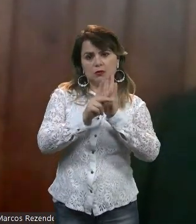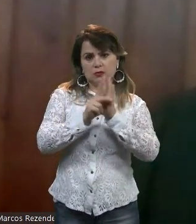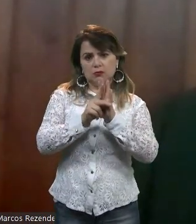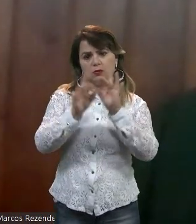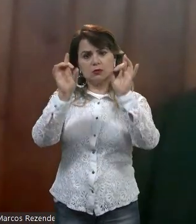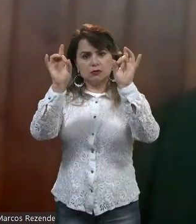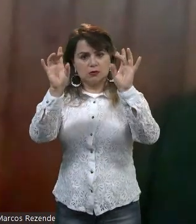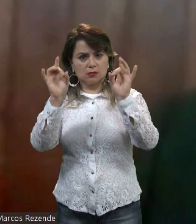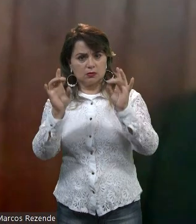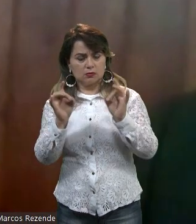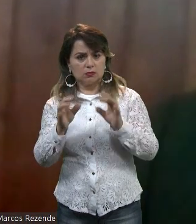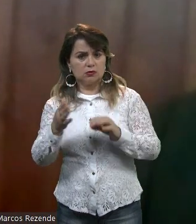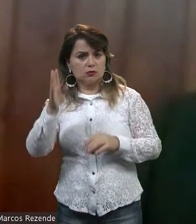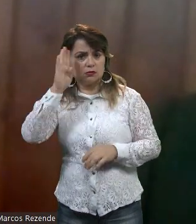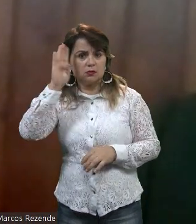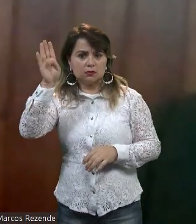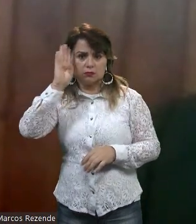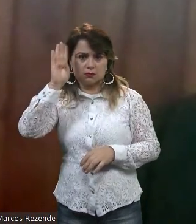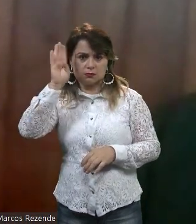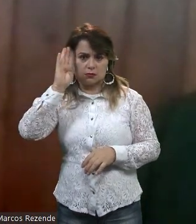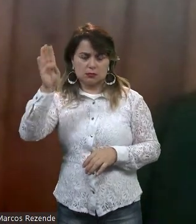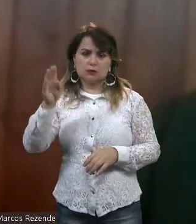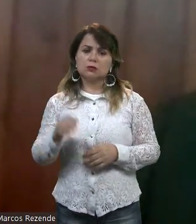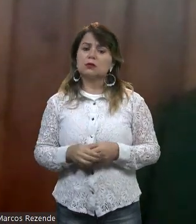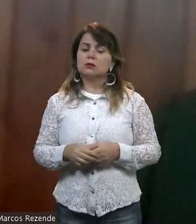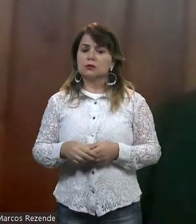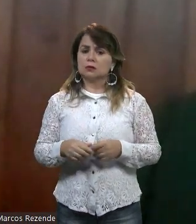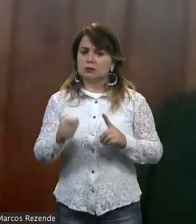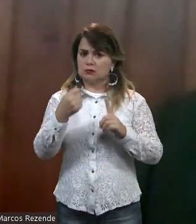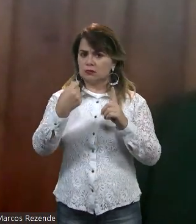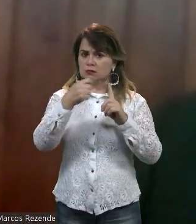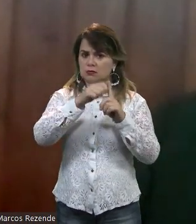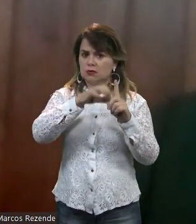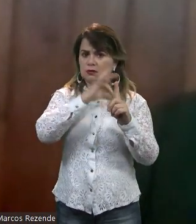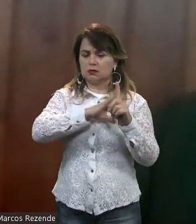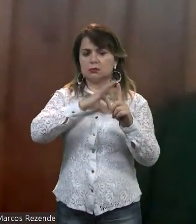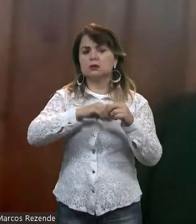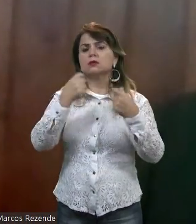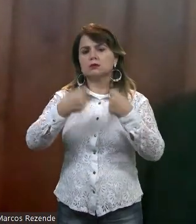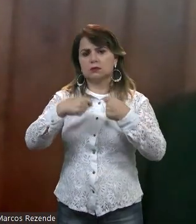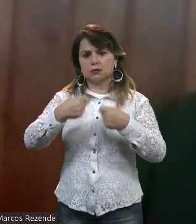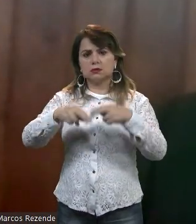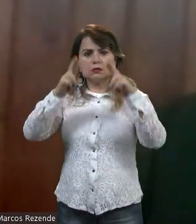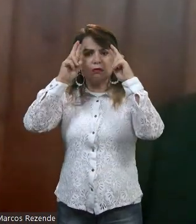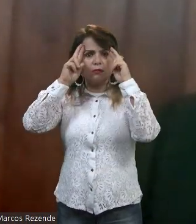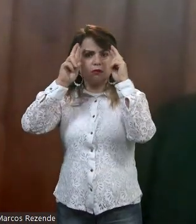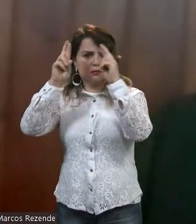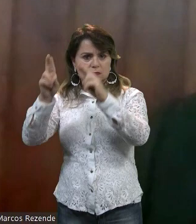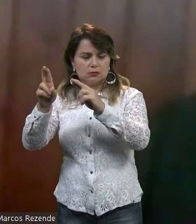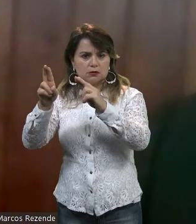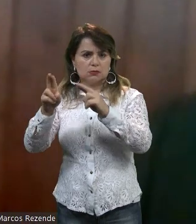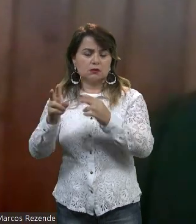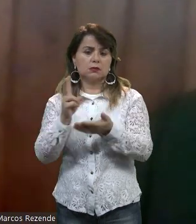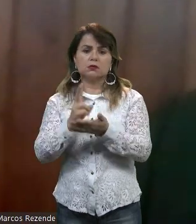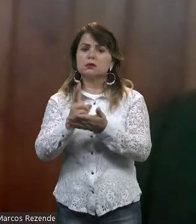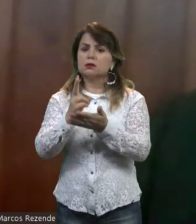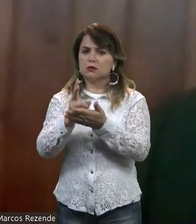que merecem aí todo o nosso respeito por tudo que tem